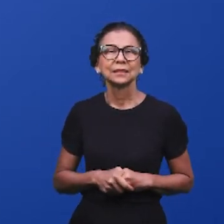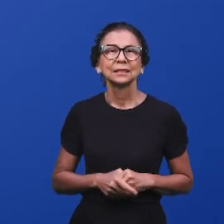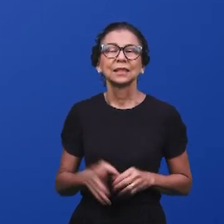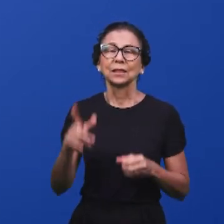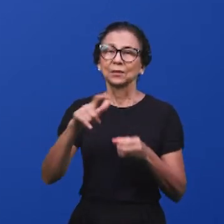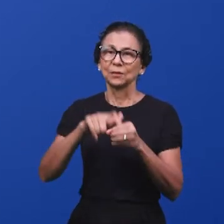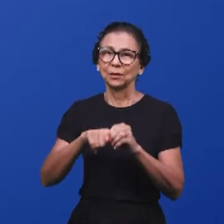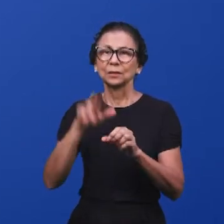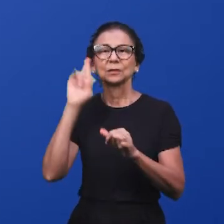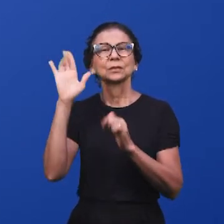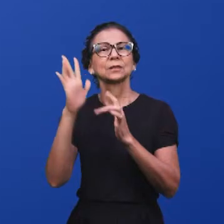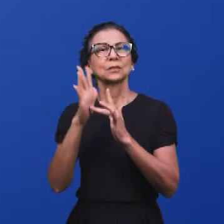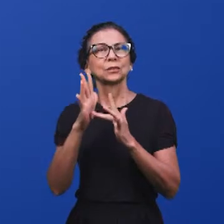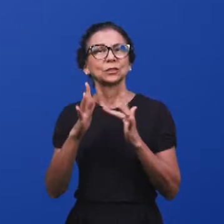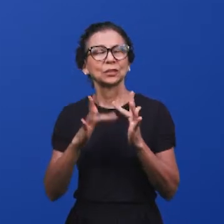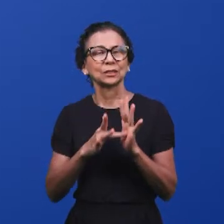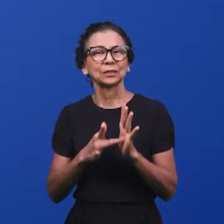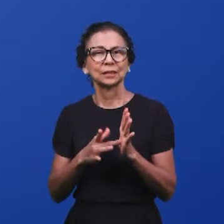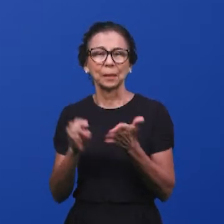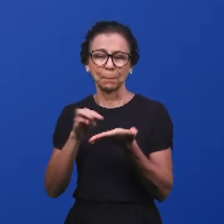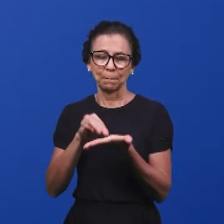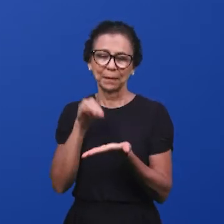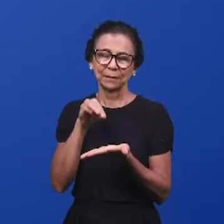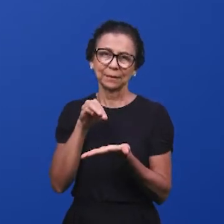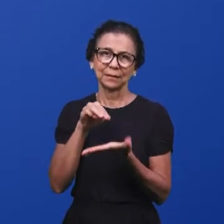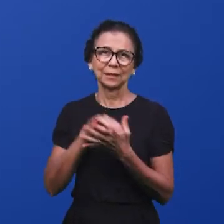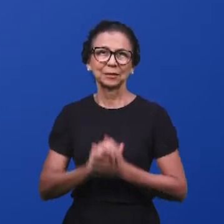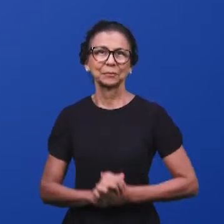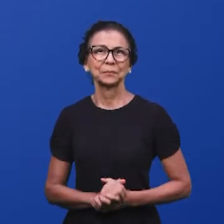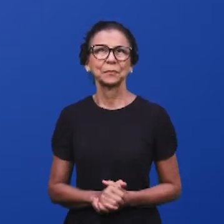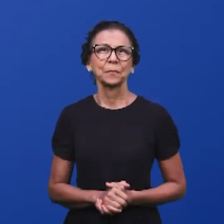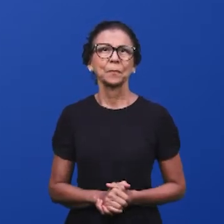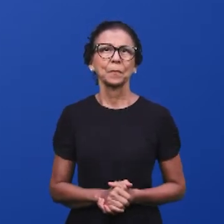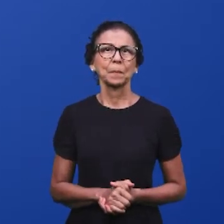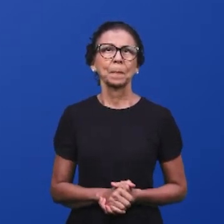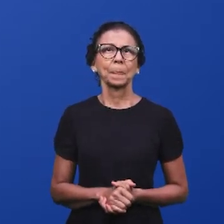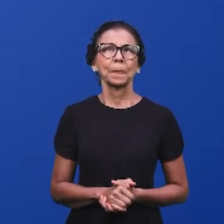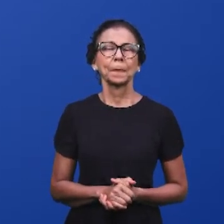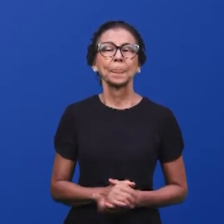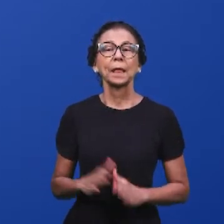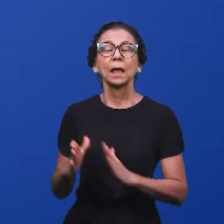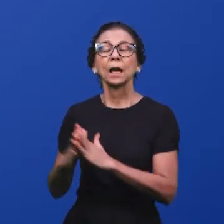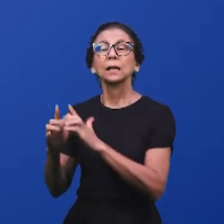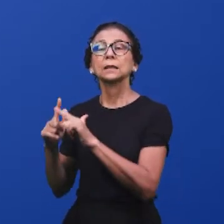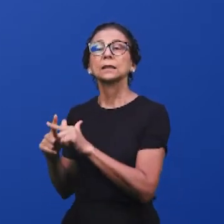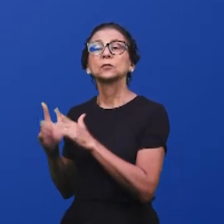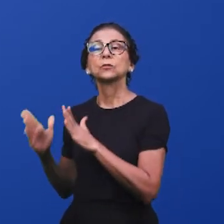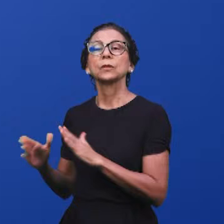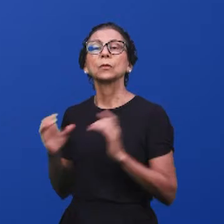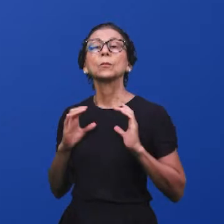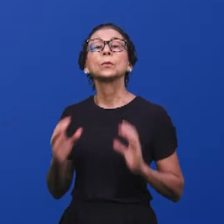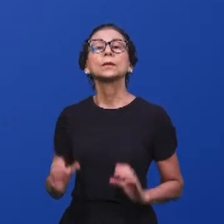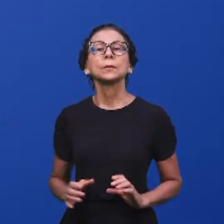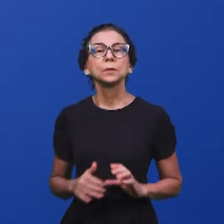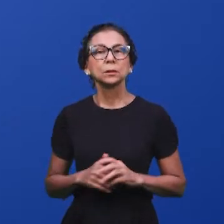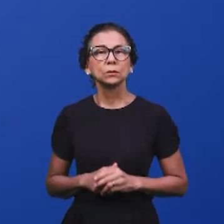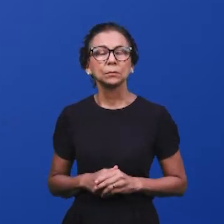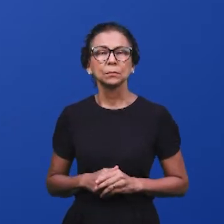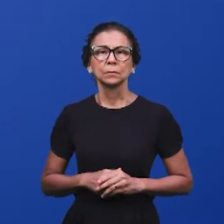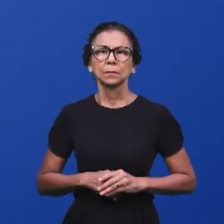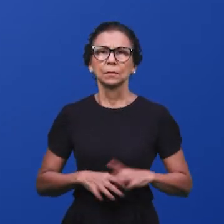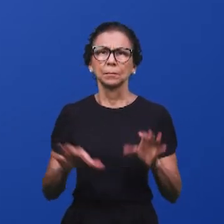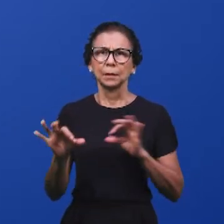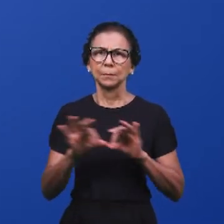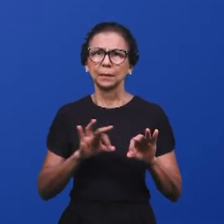La vuelta del Señor Jesús, el Maranata. Como deve estar agora a igreja fiel?